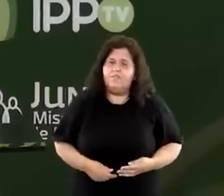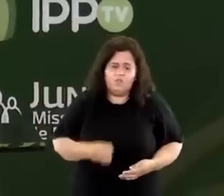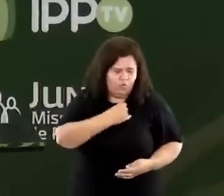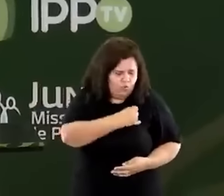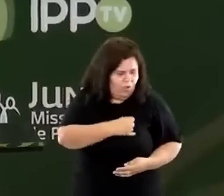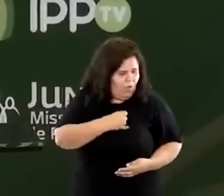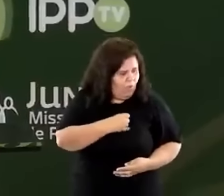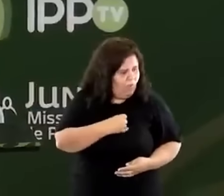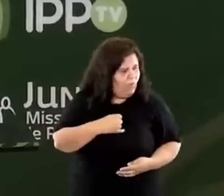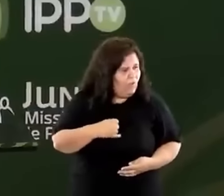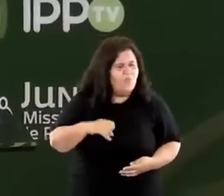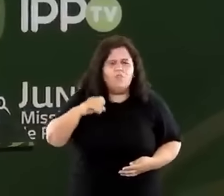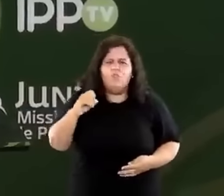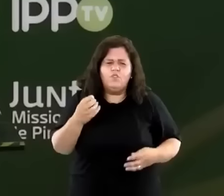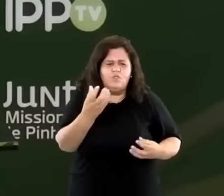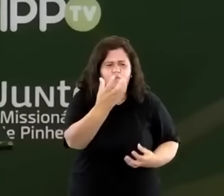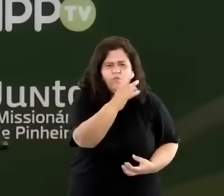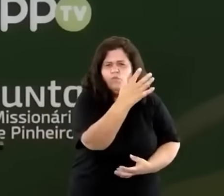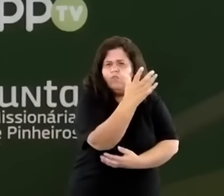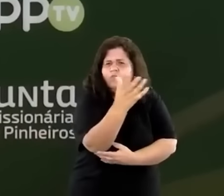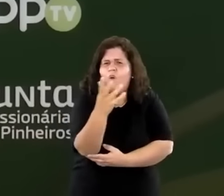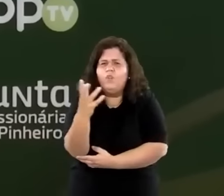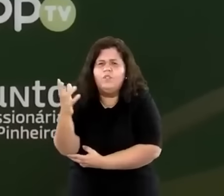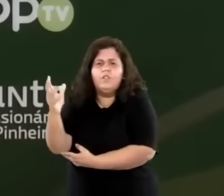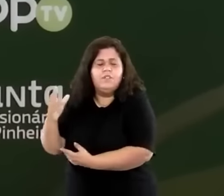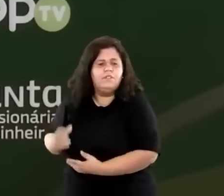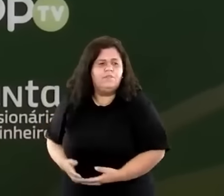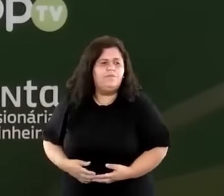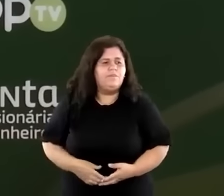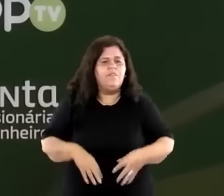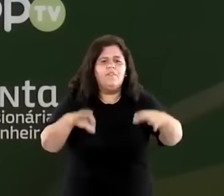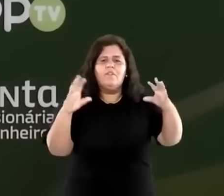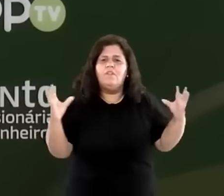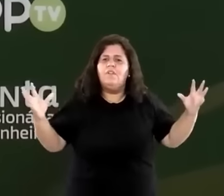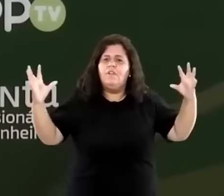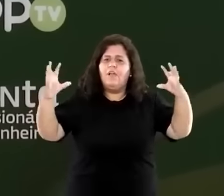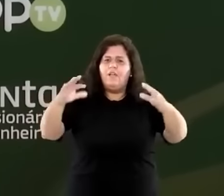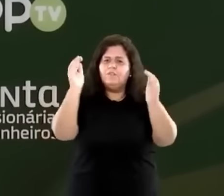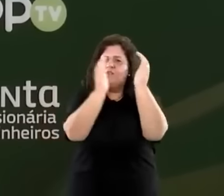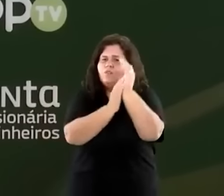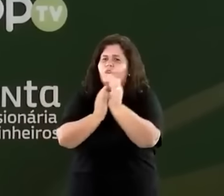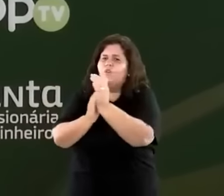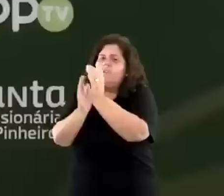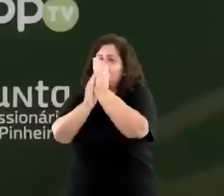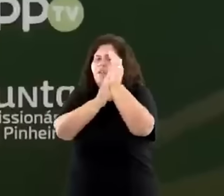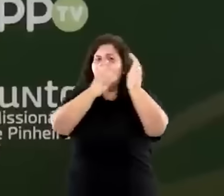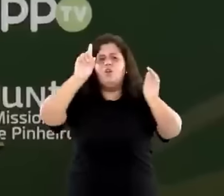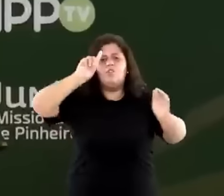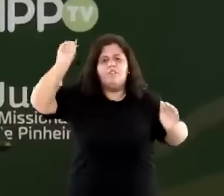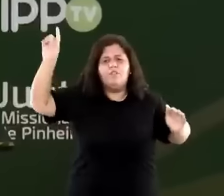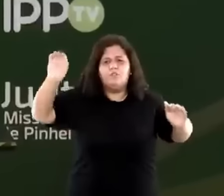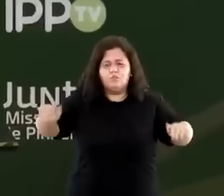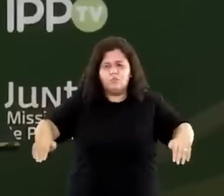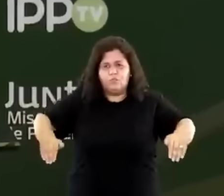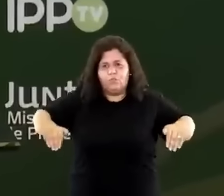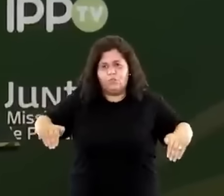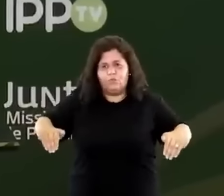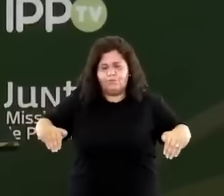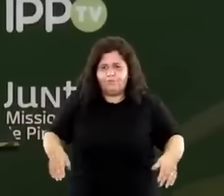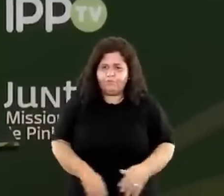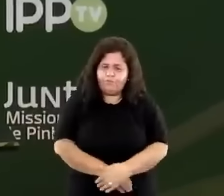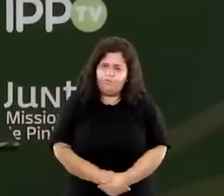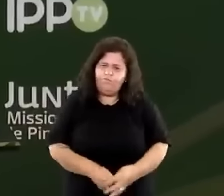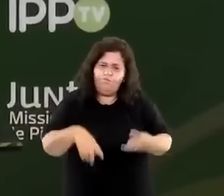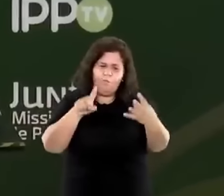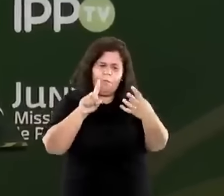de todos os elementos da natureza que a natureza toda está adorando ao Deus que está sentado no trono mas